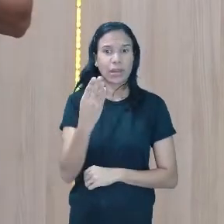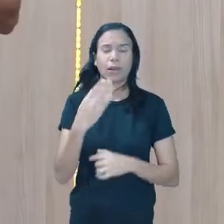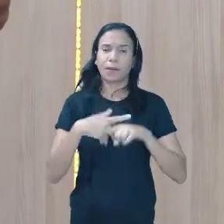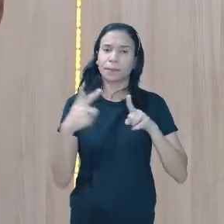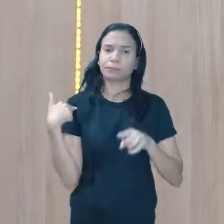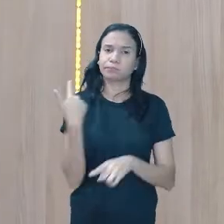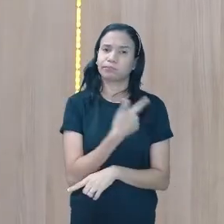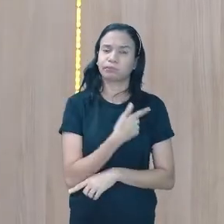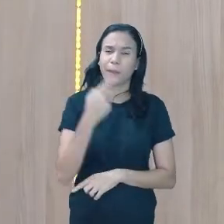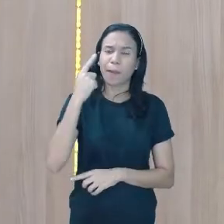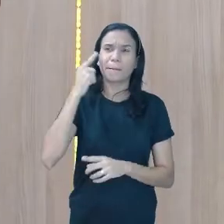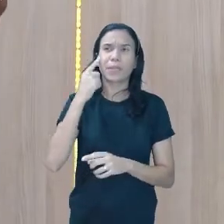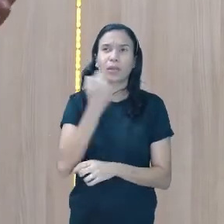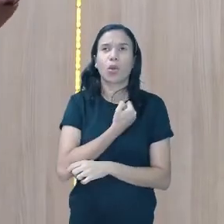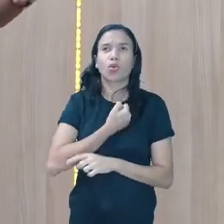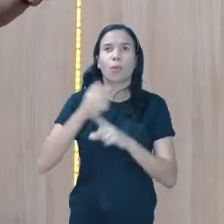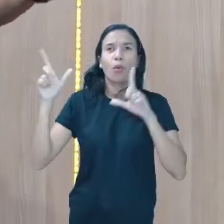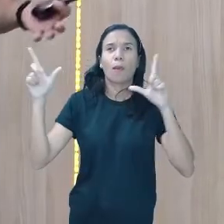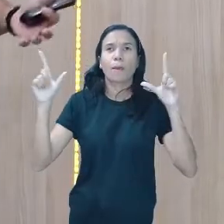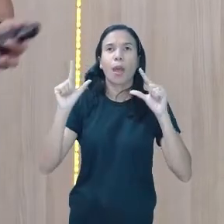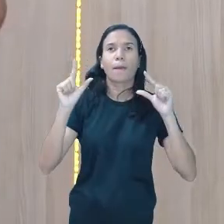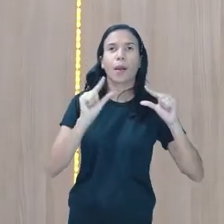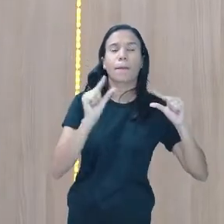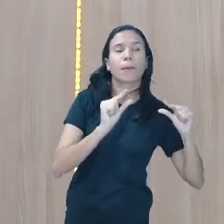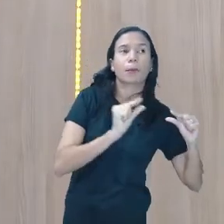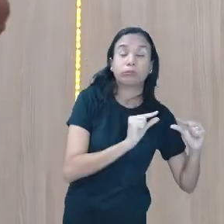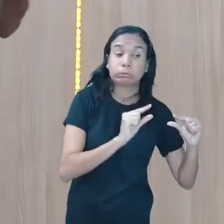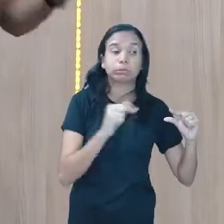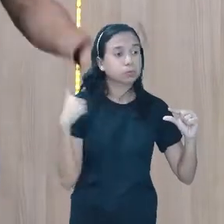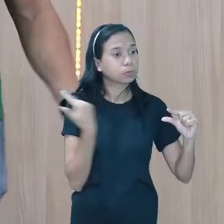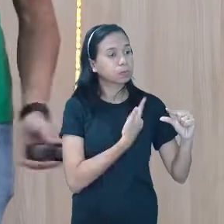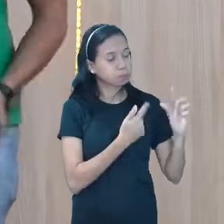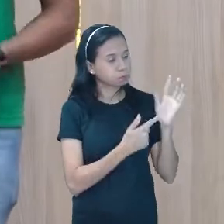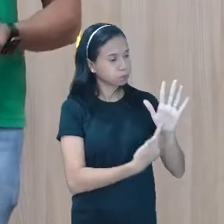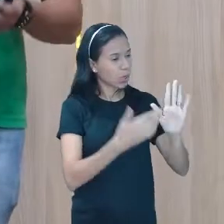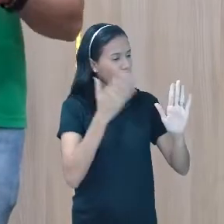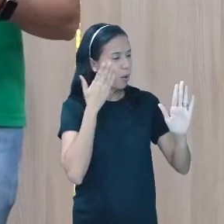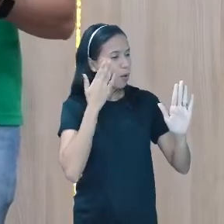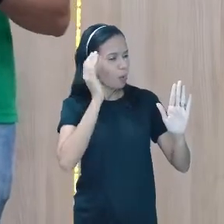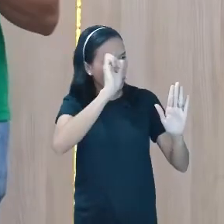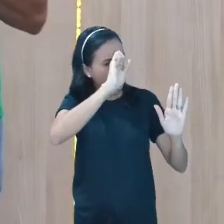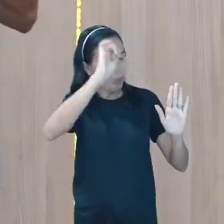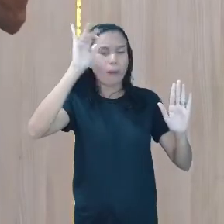a gente começa a trazer números pequenos, né, para mostrar para você